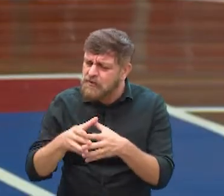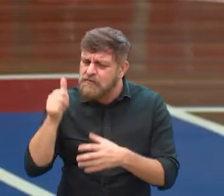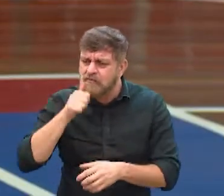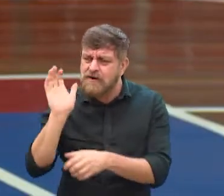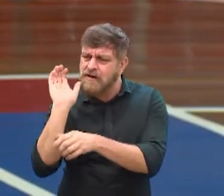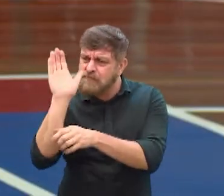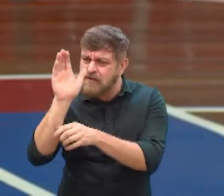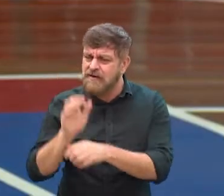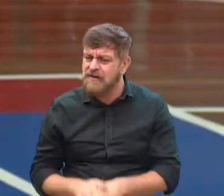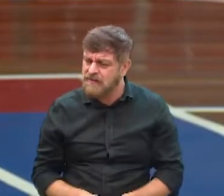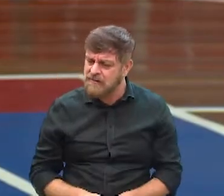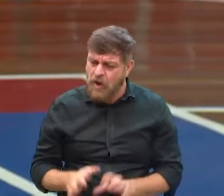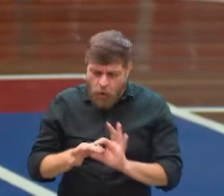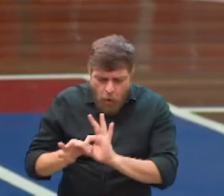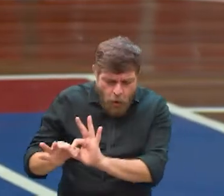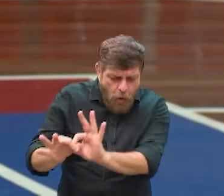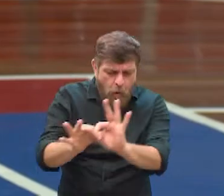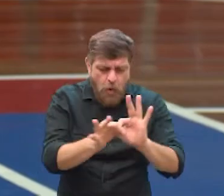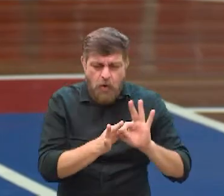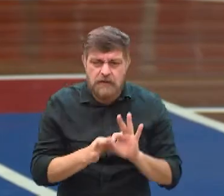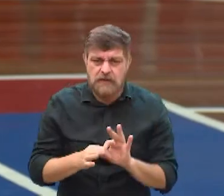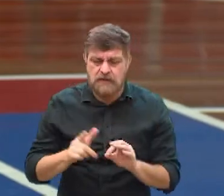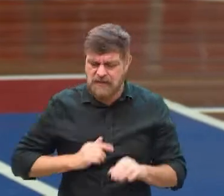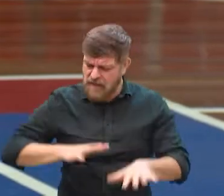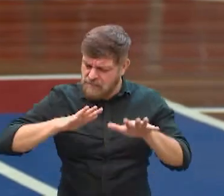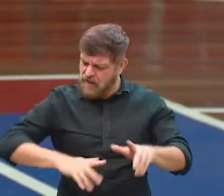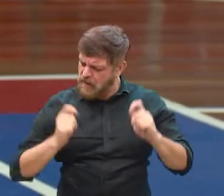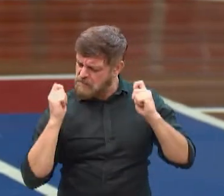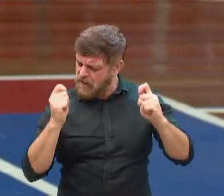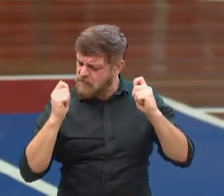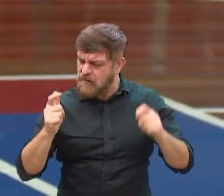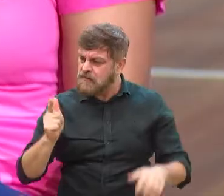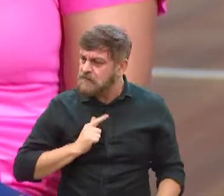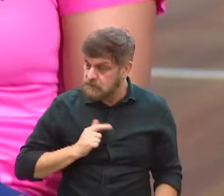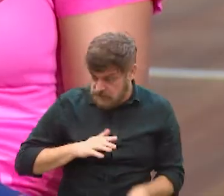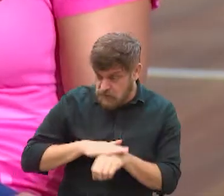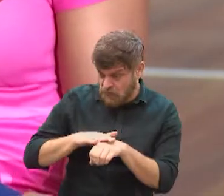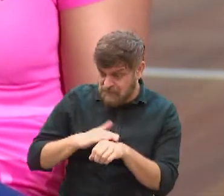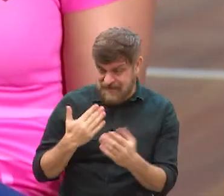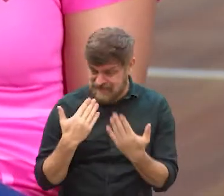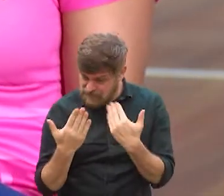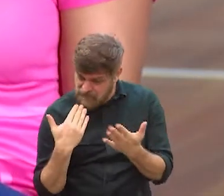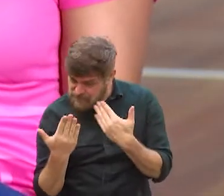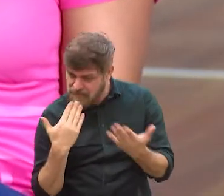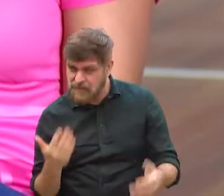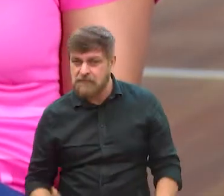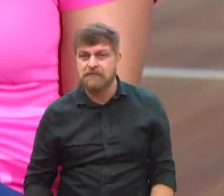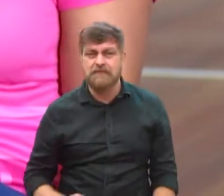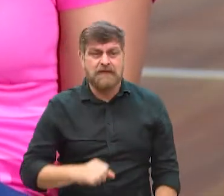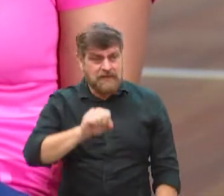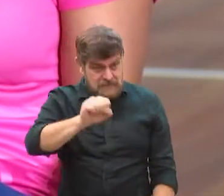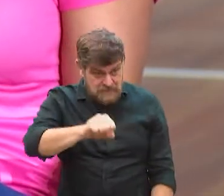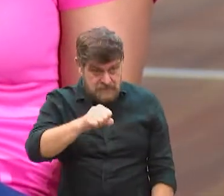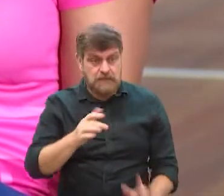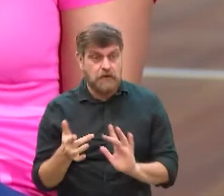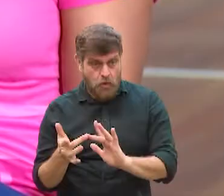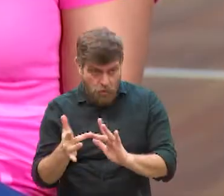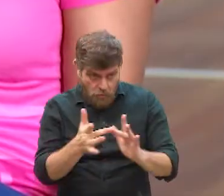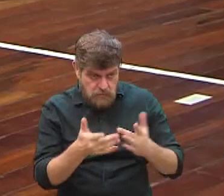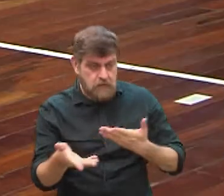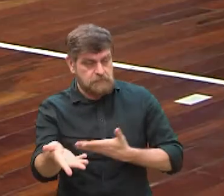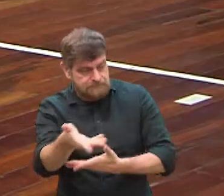mudar essa situação? Vocês se unirem, montarem grupo, vocês conversam? Então, agora a gente tem conversado mais,